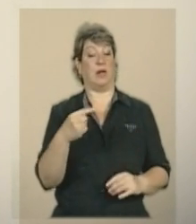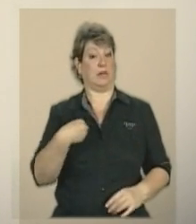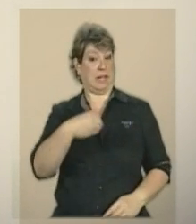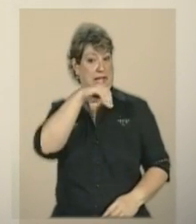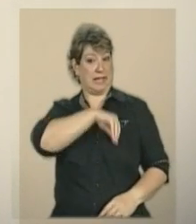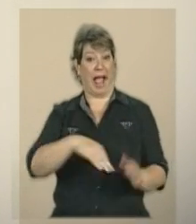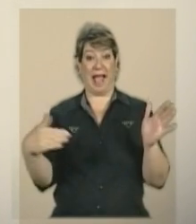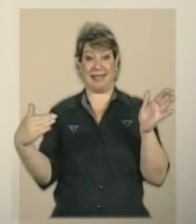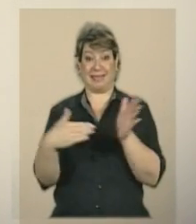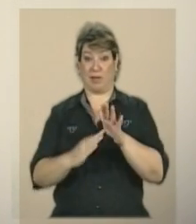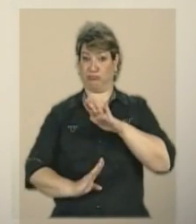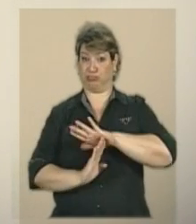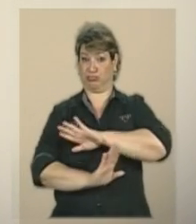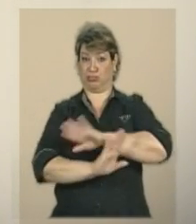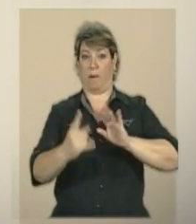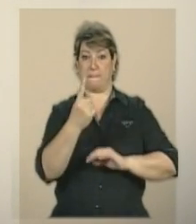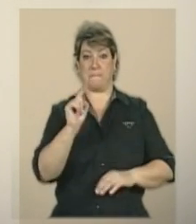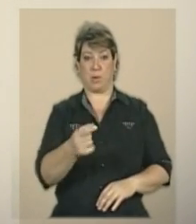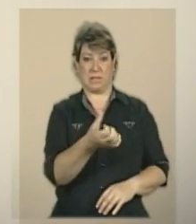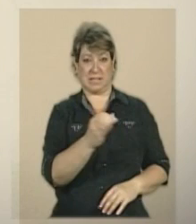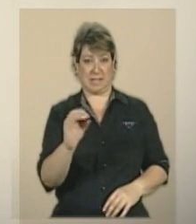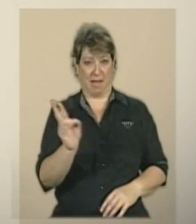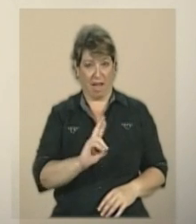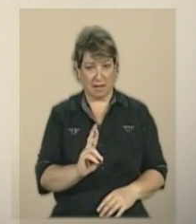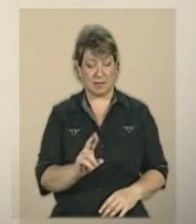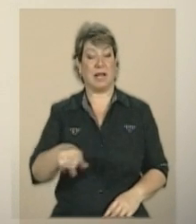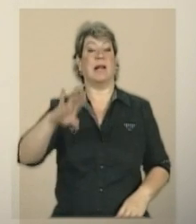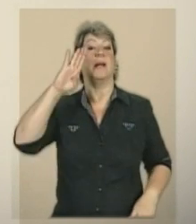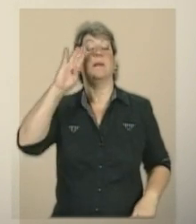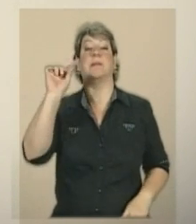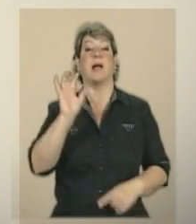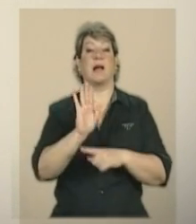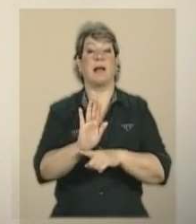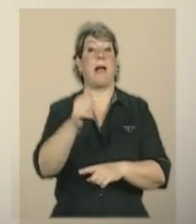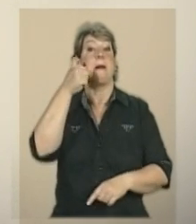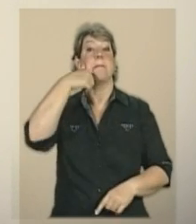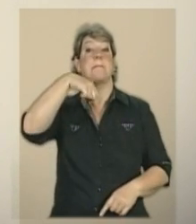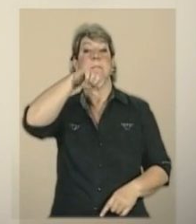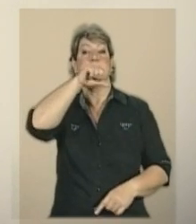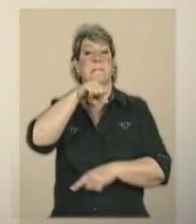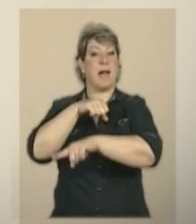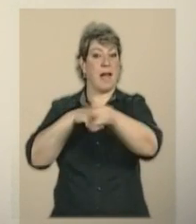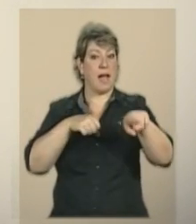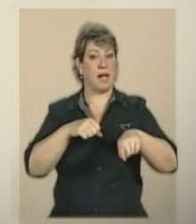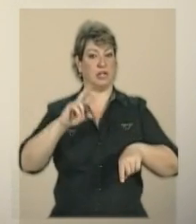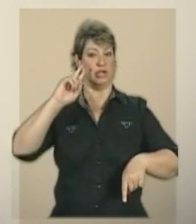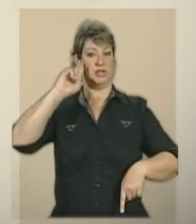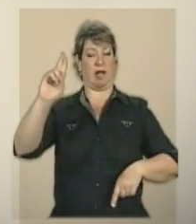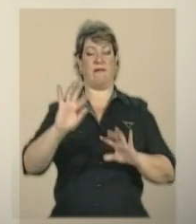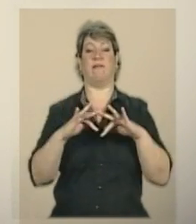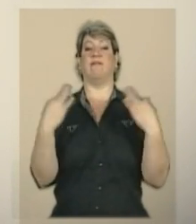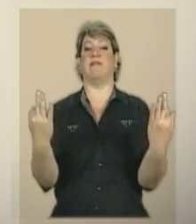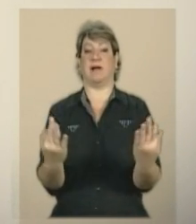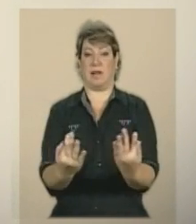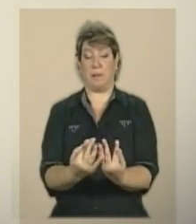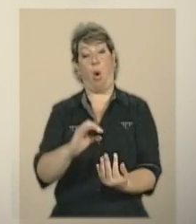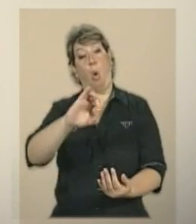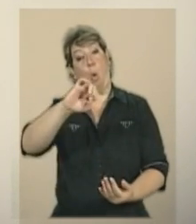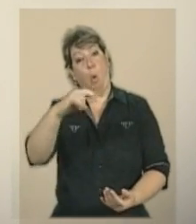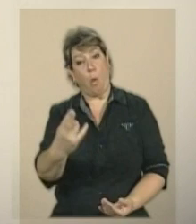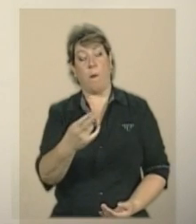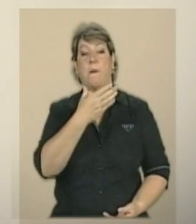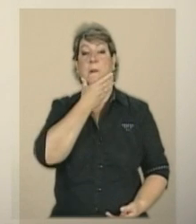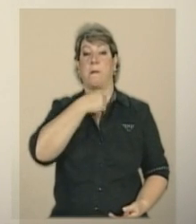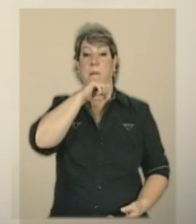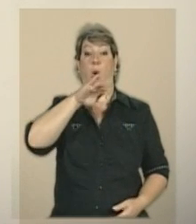r$ 600 a prioridade será para as mães que são chefes de família ou o pai